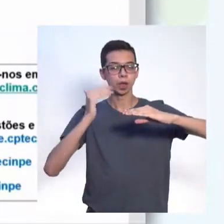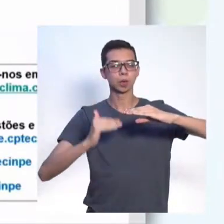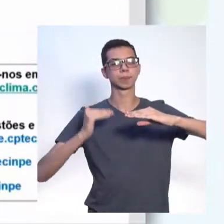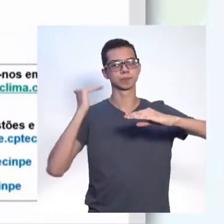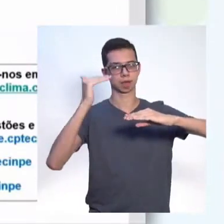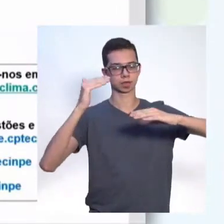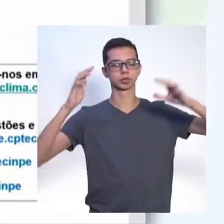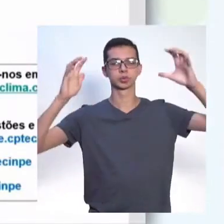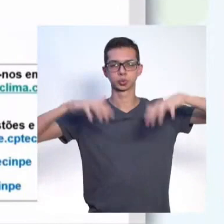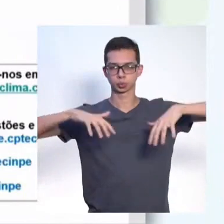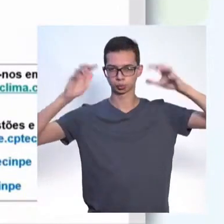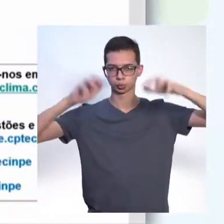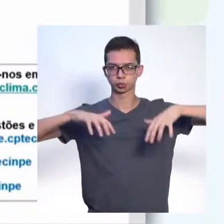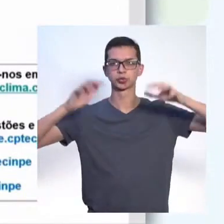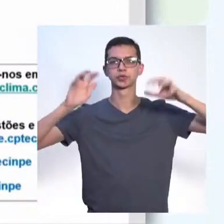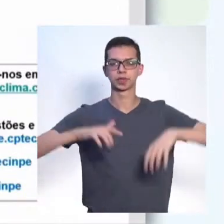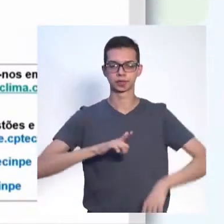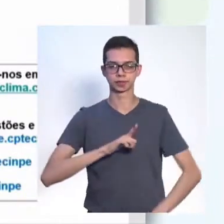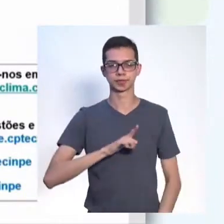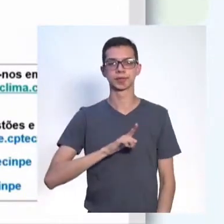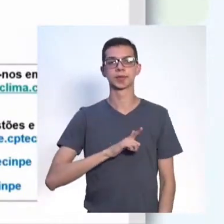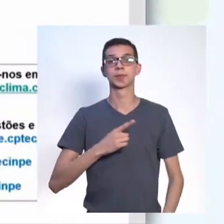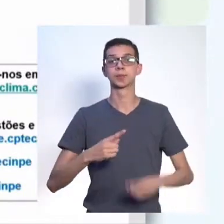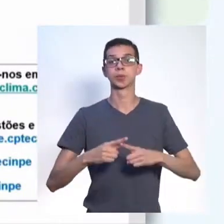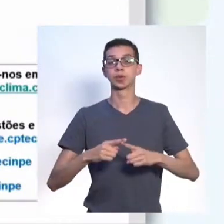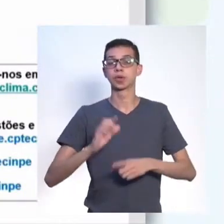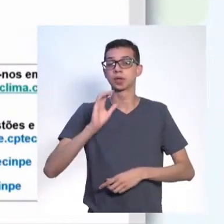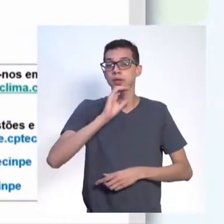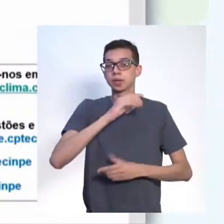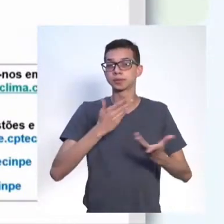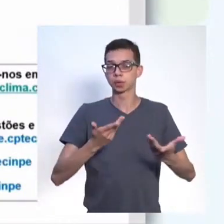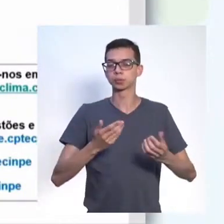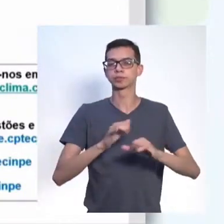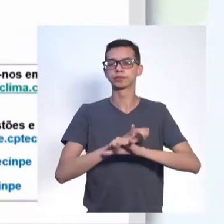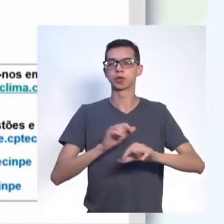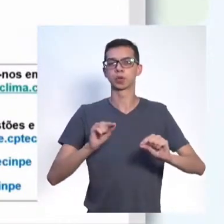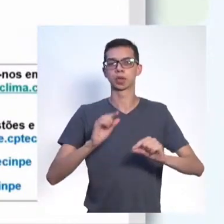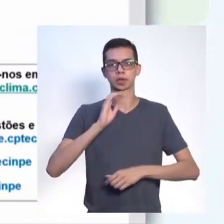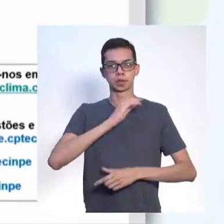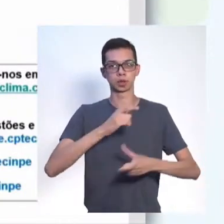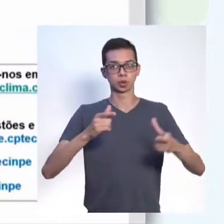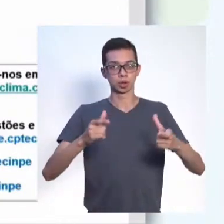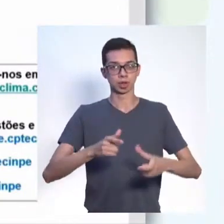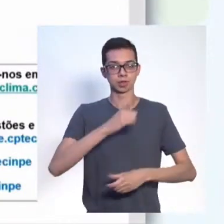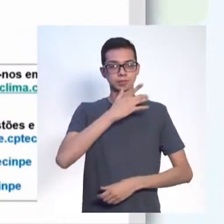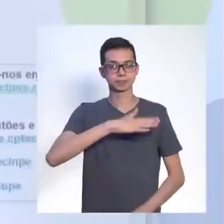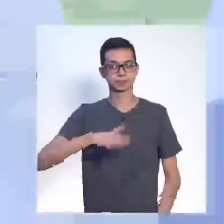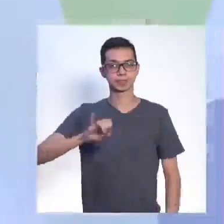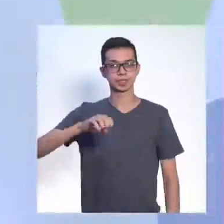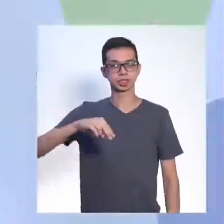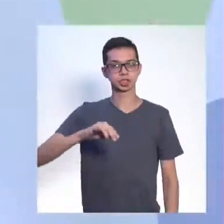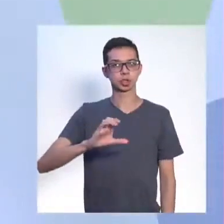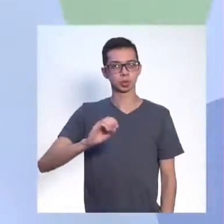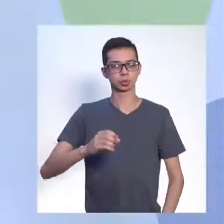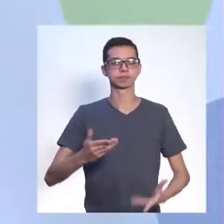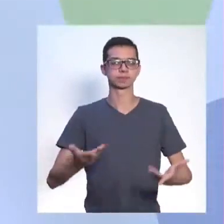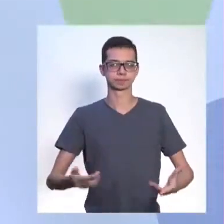ao aquecimento, os modelos têm colocado uma previsão de aquecimento no Oceano Índico, então isso pode,